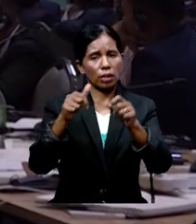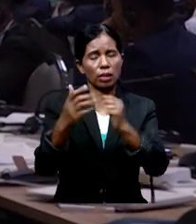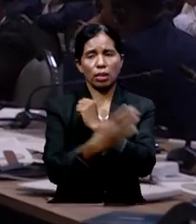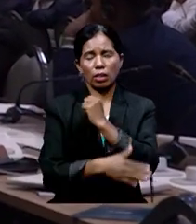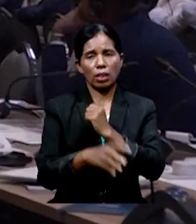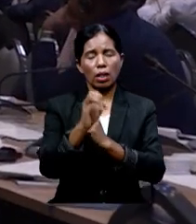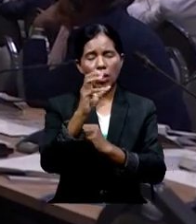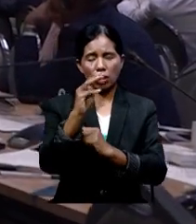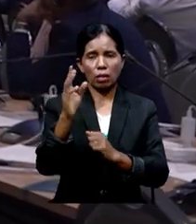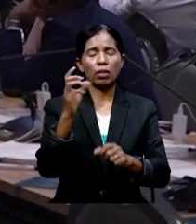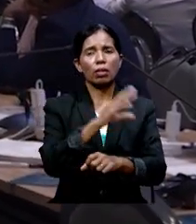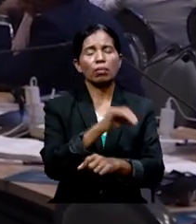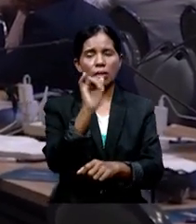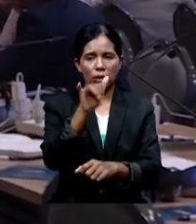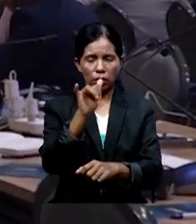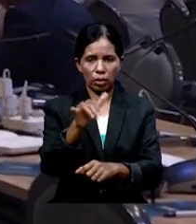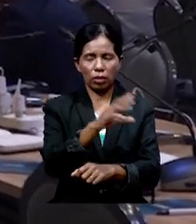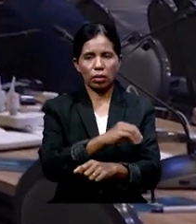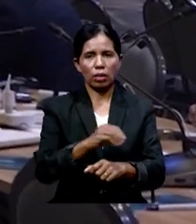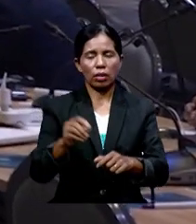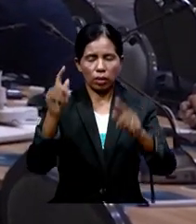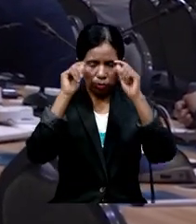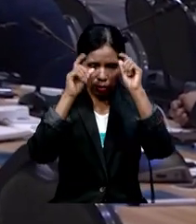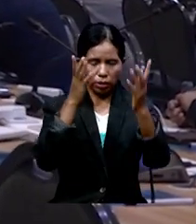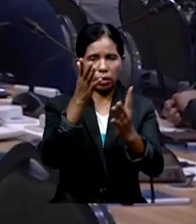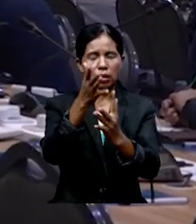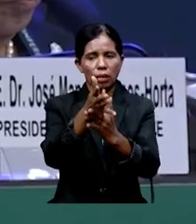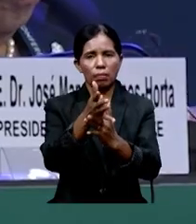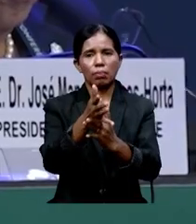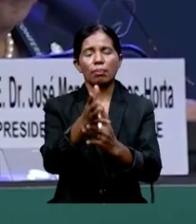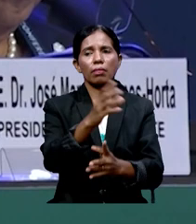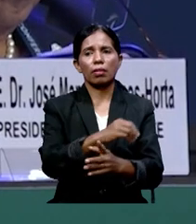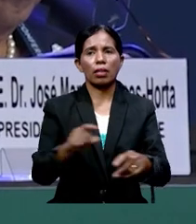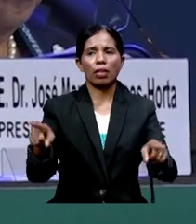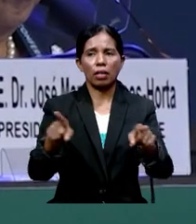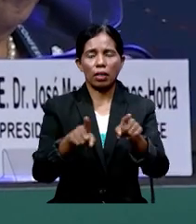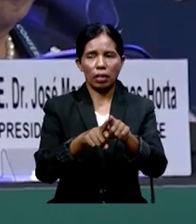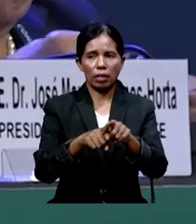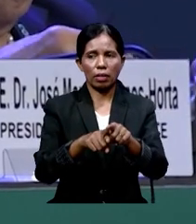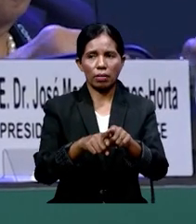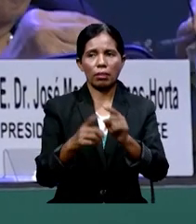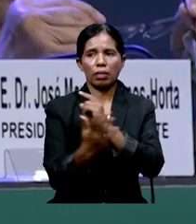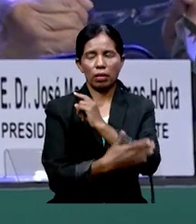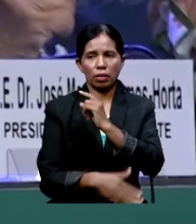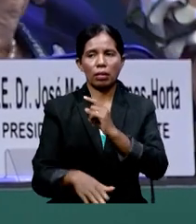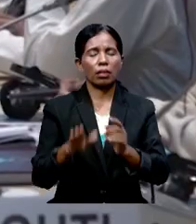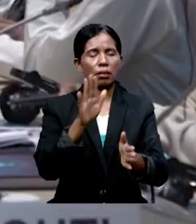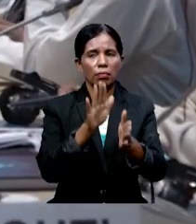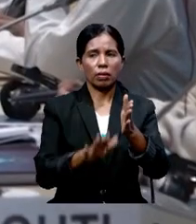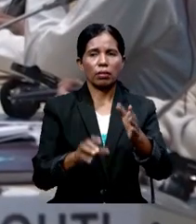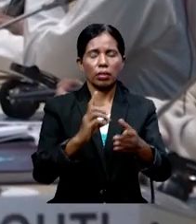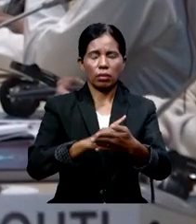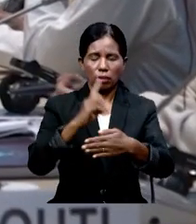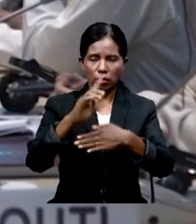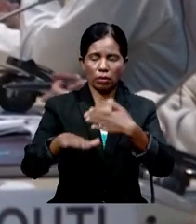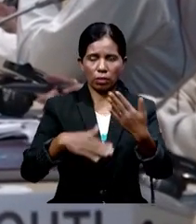husi consenso. Quando o termo adesão Timor-Leste nian, no momento ne, saímos sinais do país menos desenvolvido Sira.